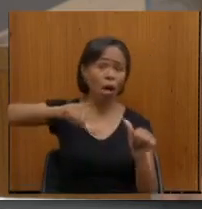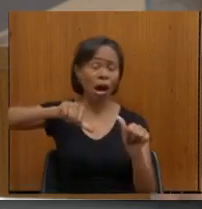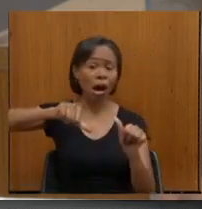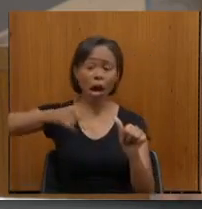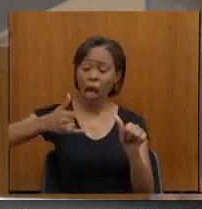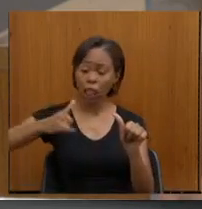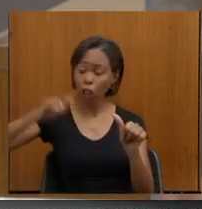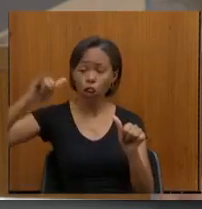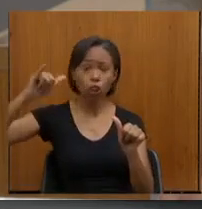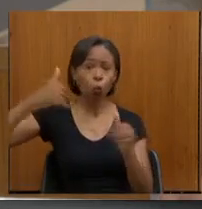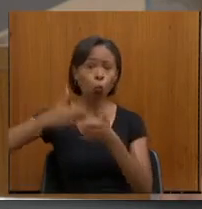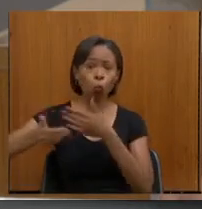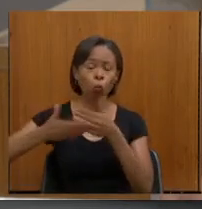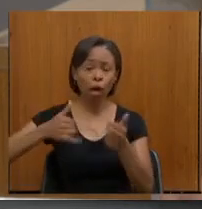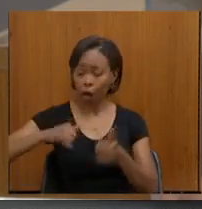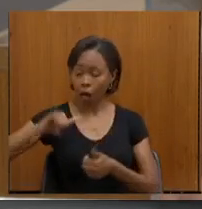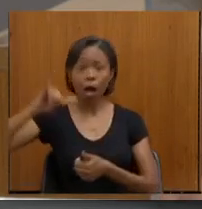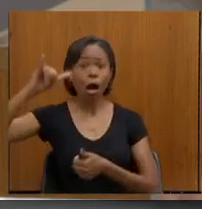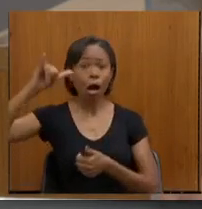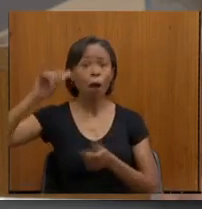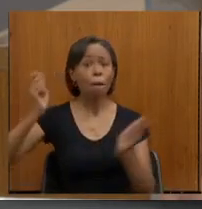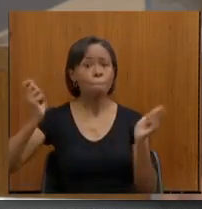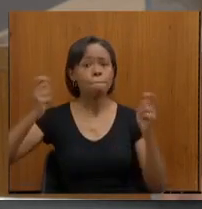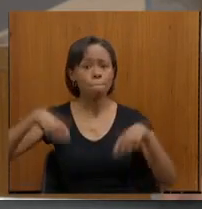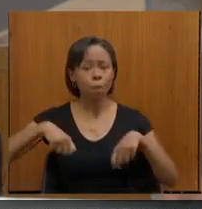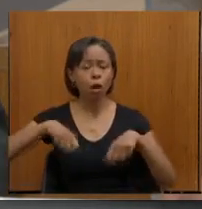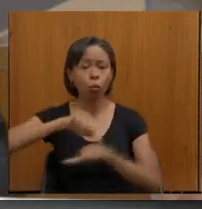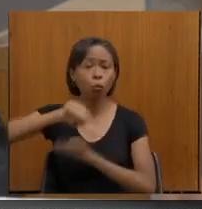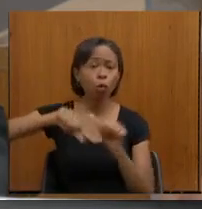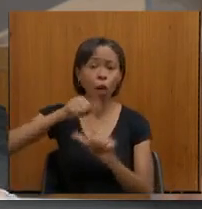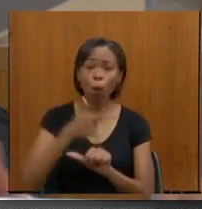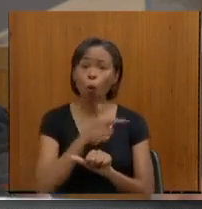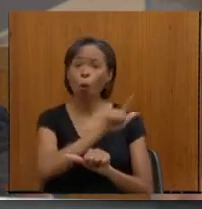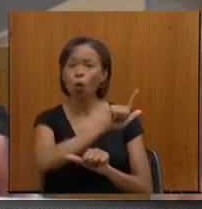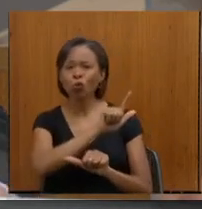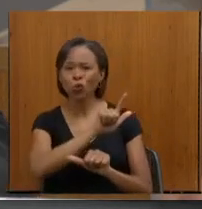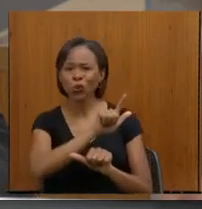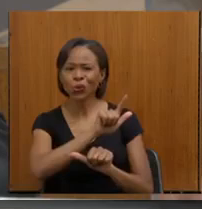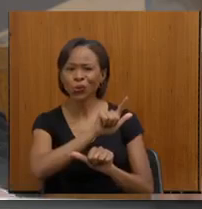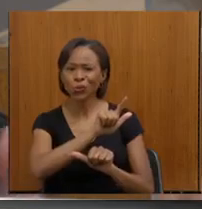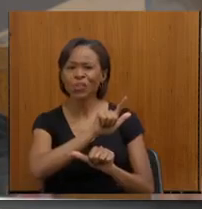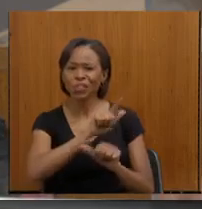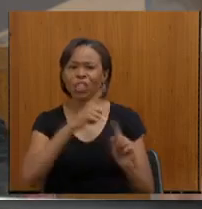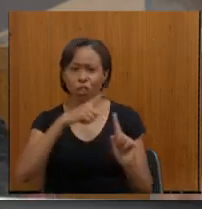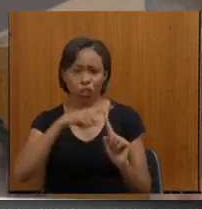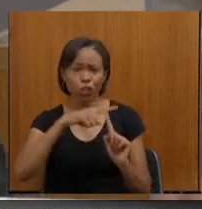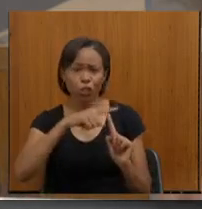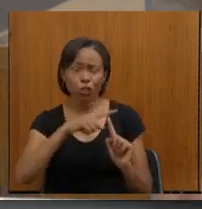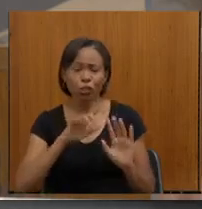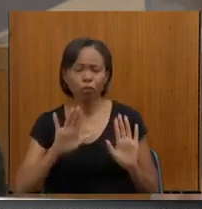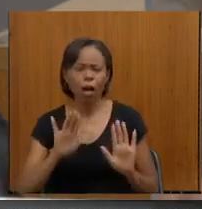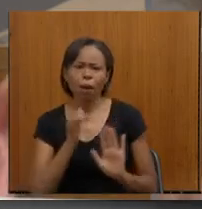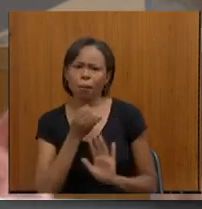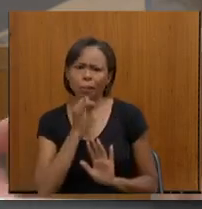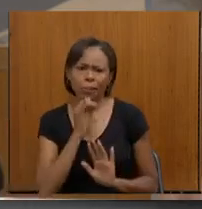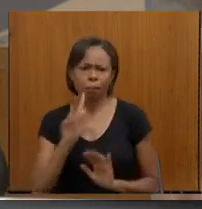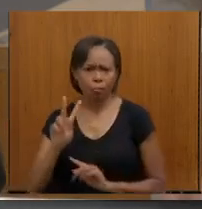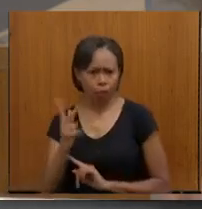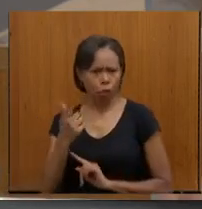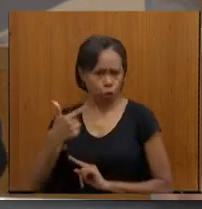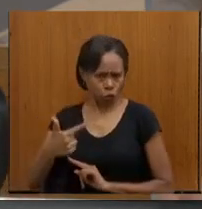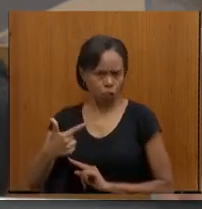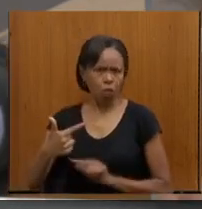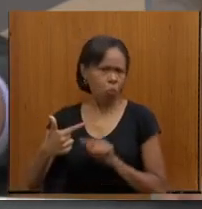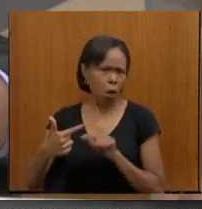nobre né E aí por exemplo existem diversas rotas e se conseguir o hidrogênio né A primeira